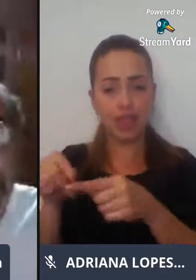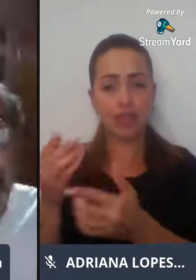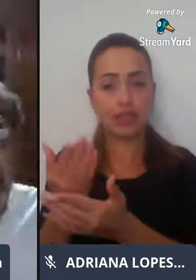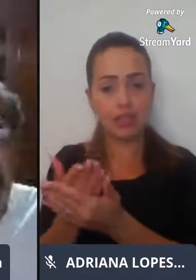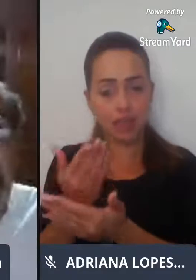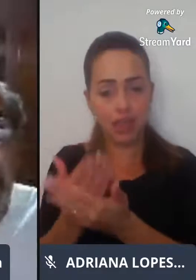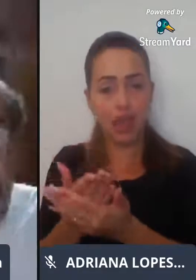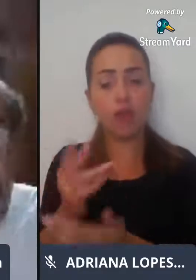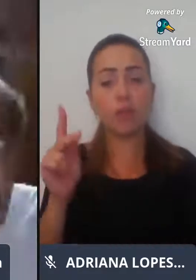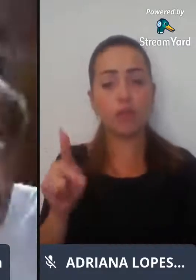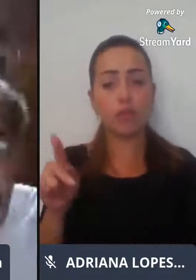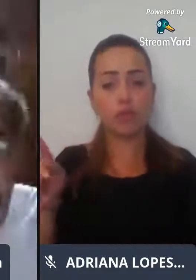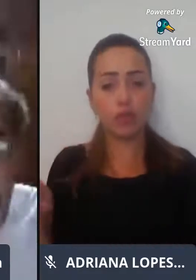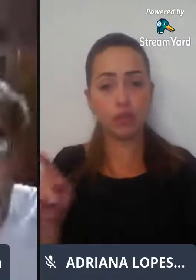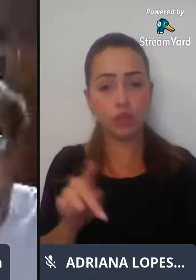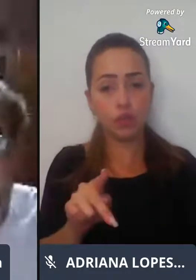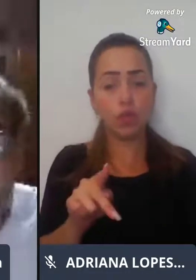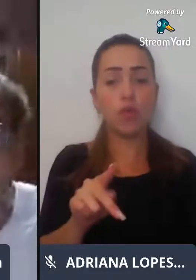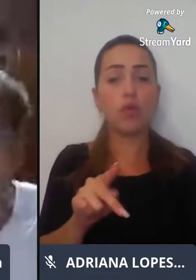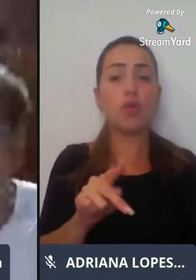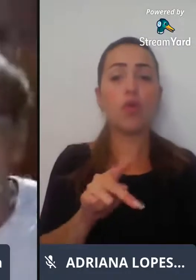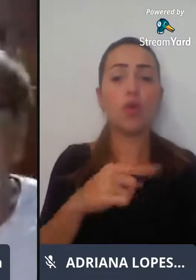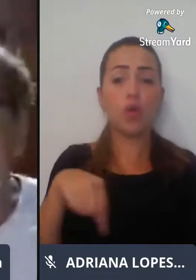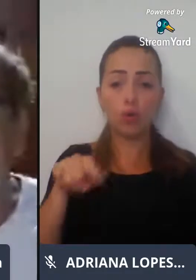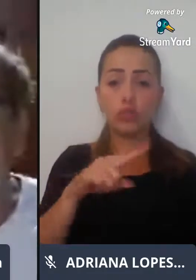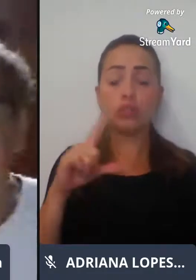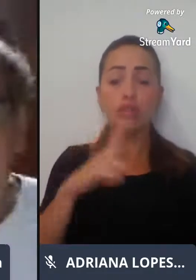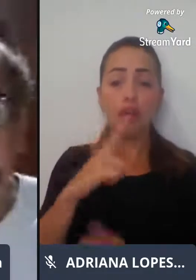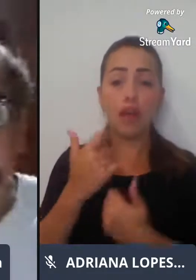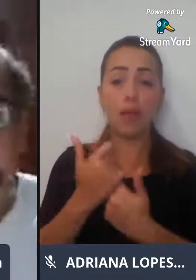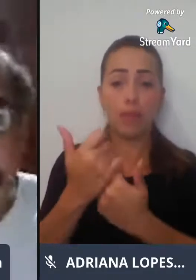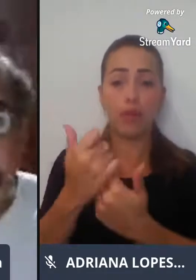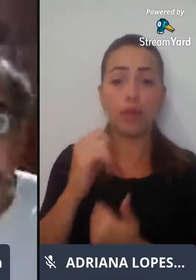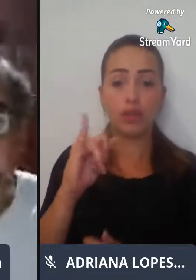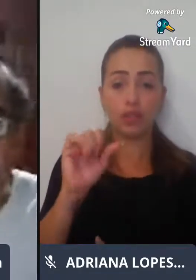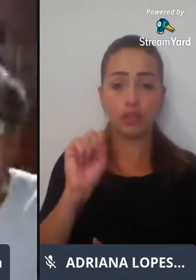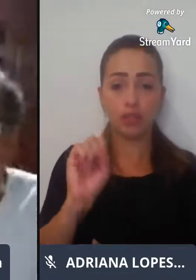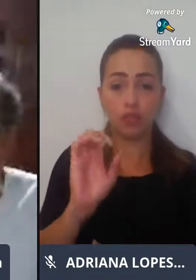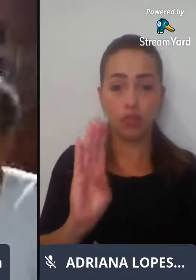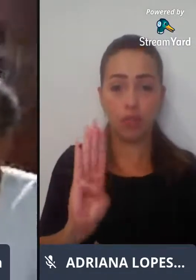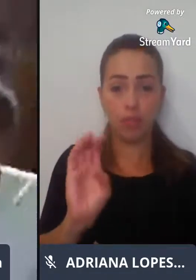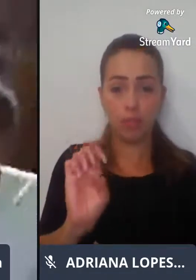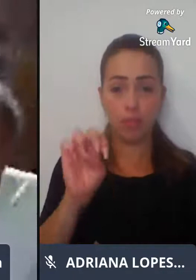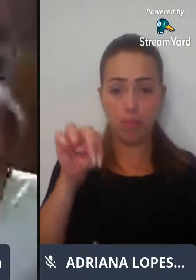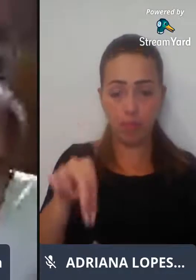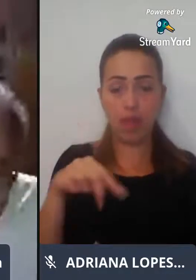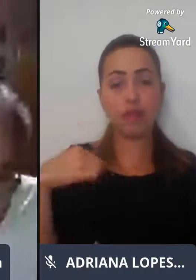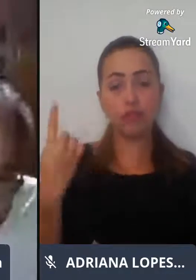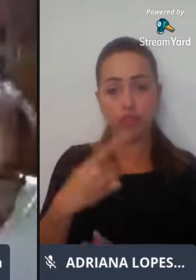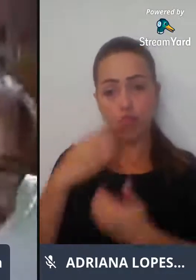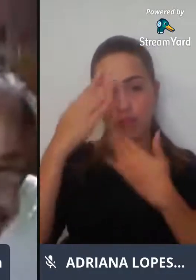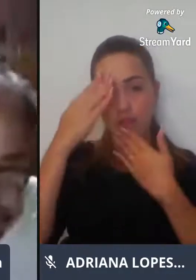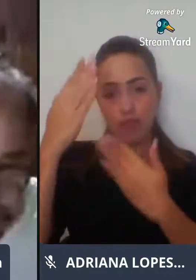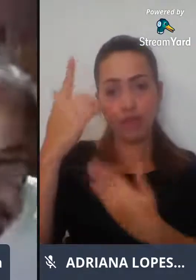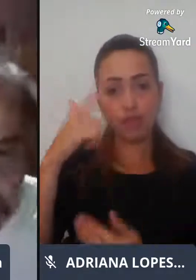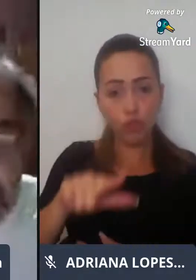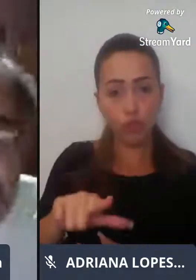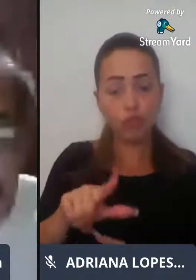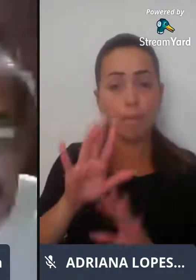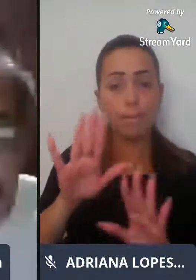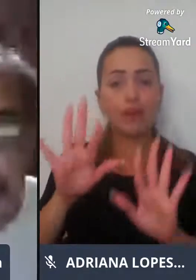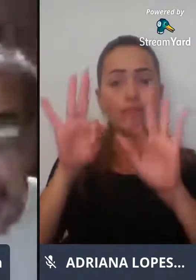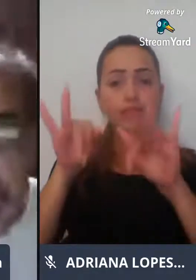professores. A gente conta com o apoio da SBEM, a quem a gente agradece mais uma vez. E eu queria terminar